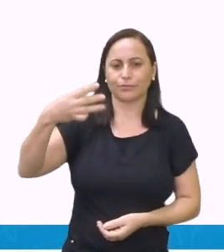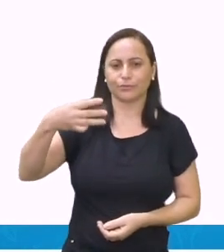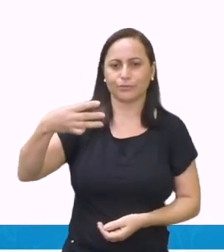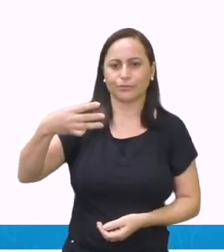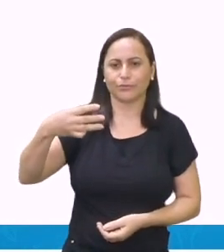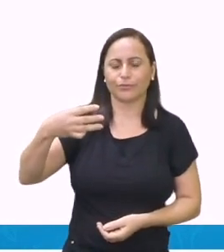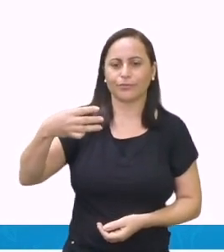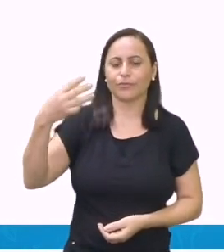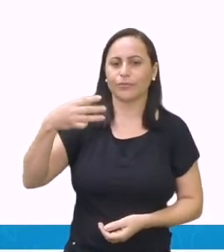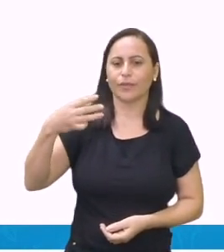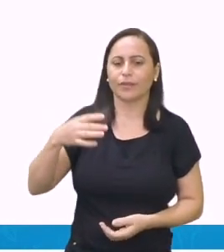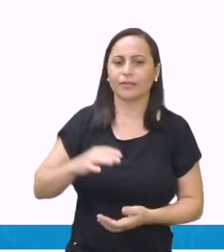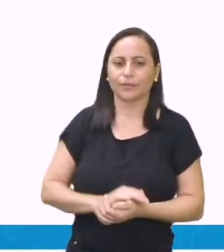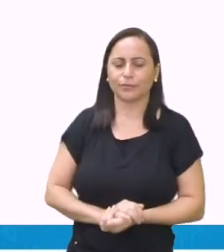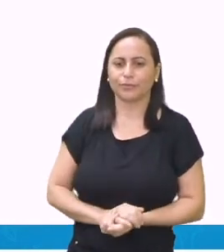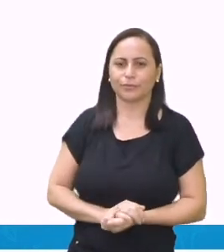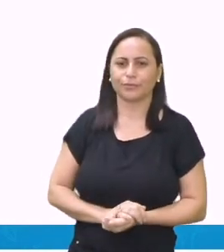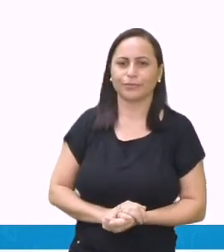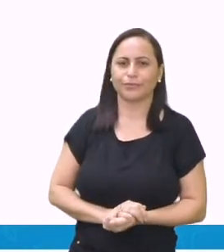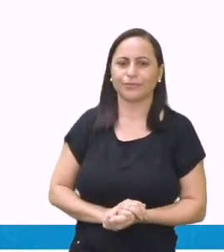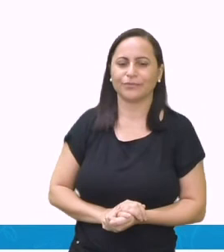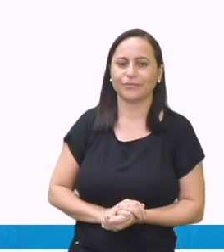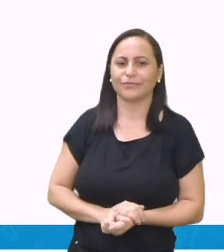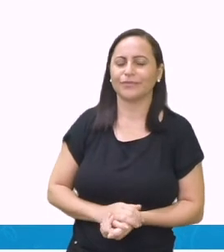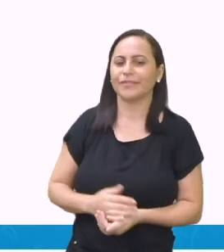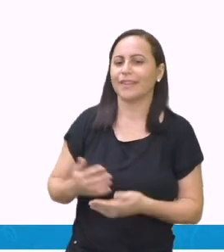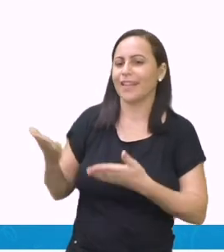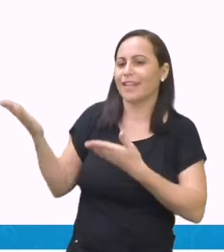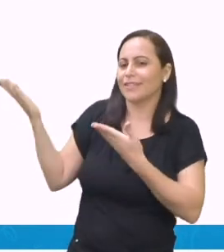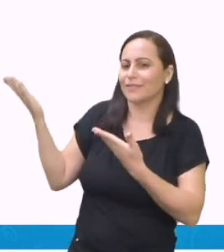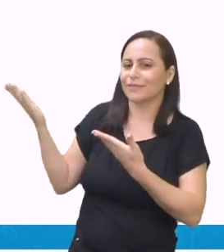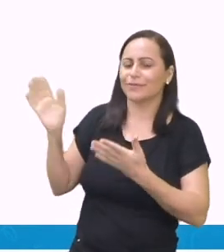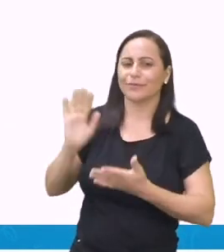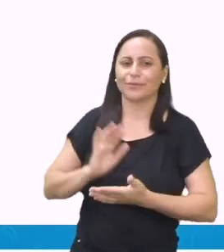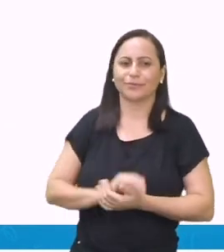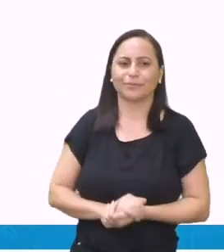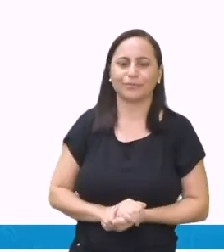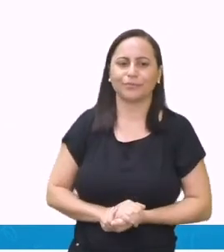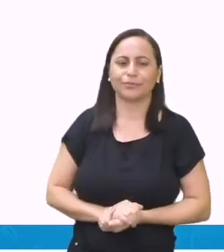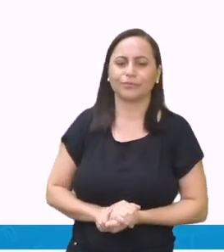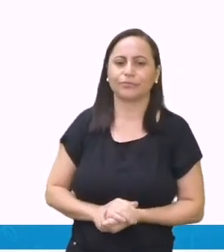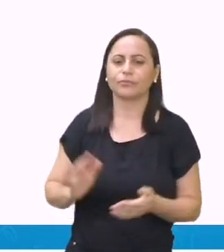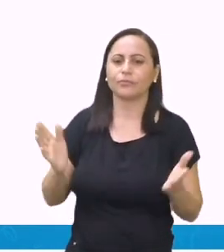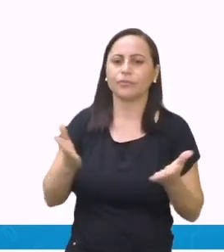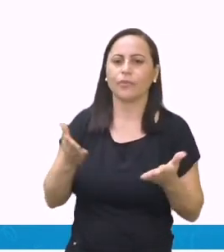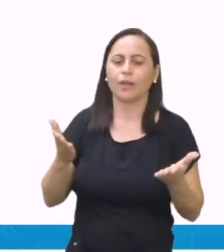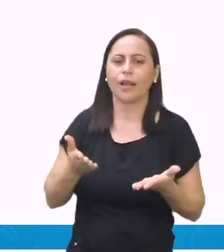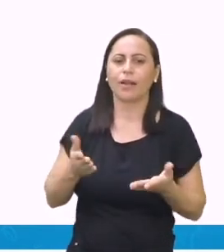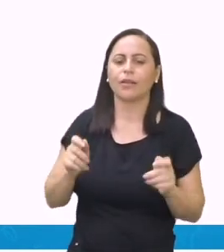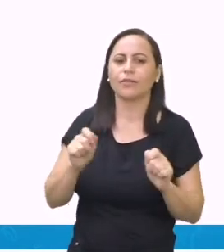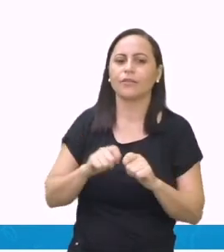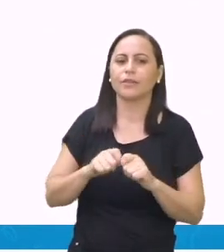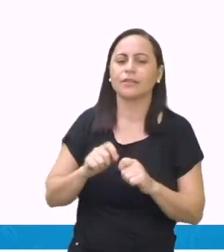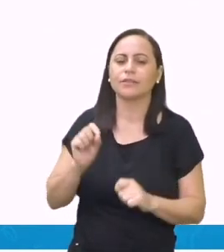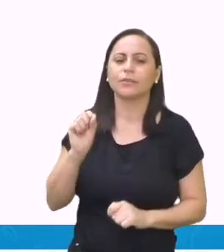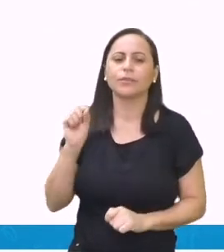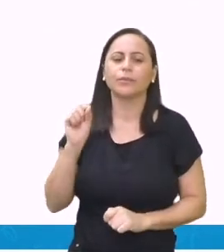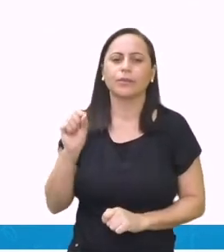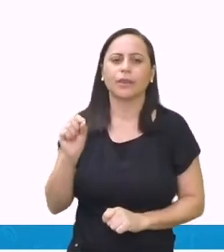Terceiro lugar. E assim ficou o pódio dessa corrida. Agora nós vamos fazer